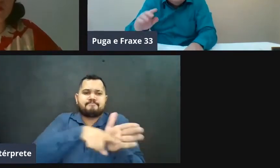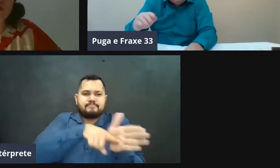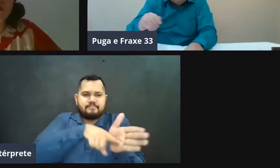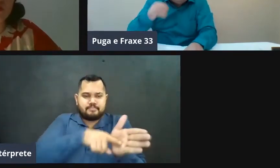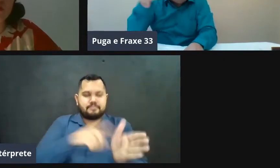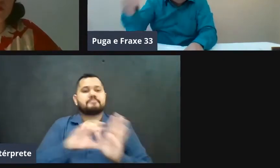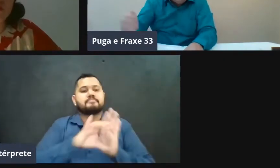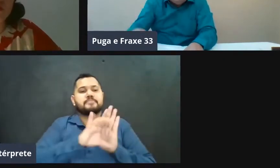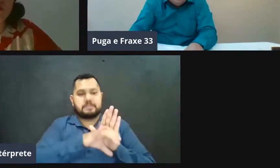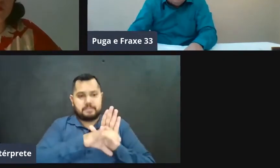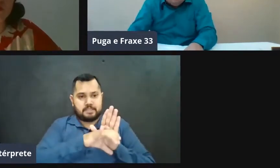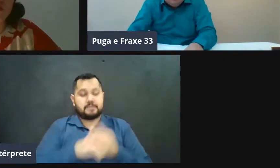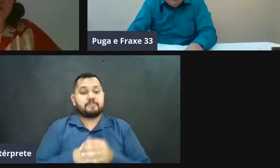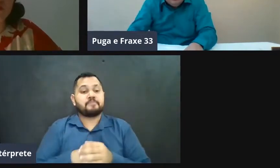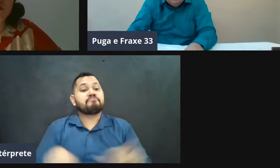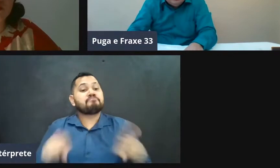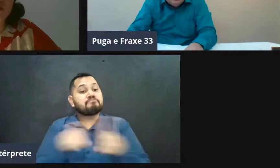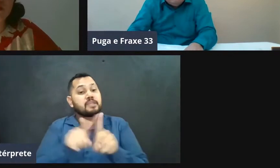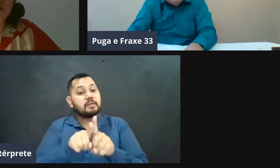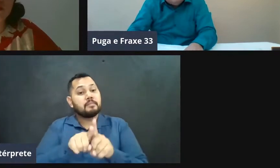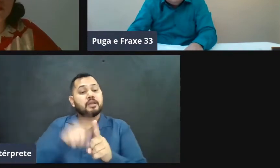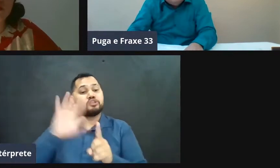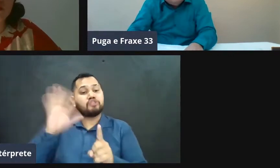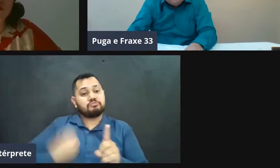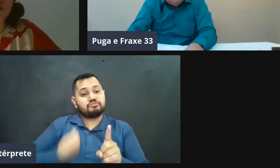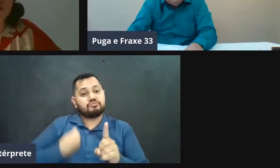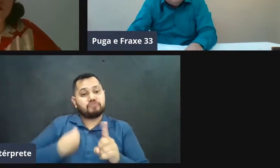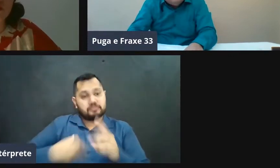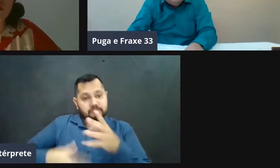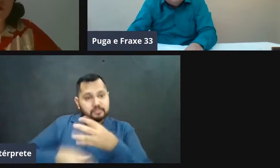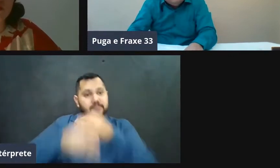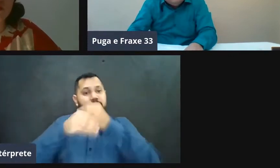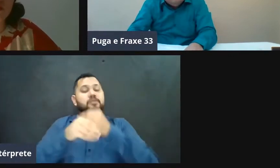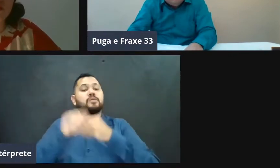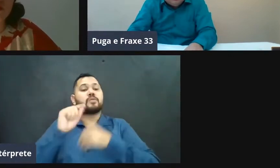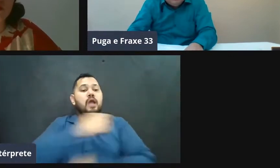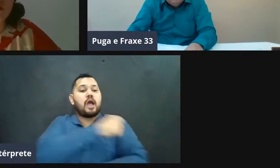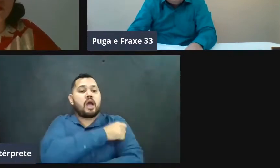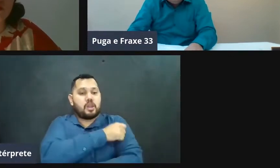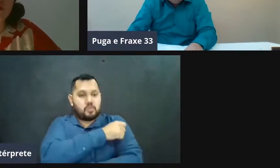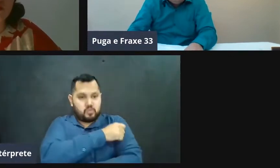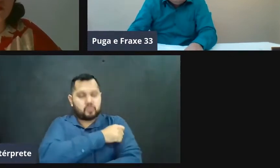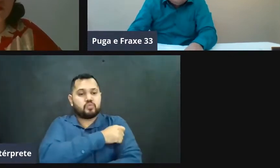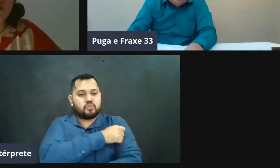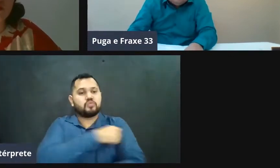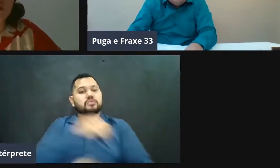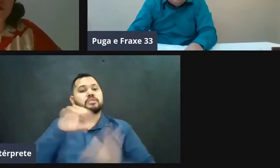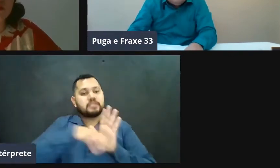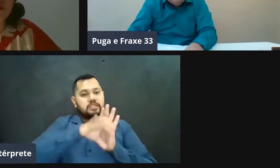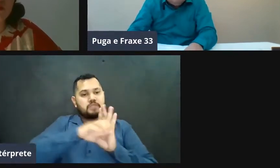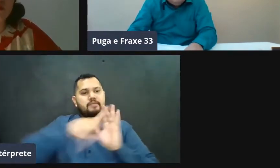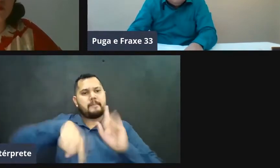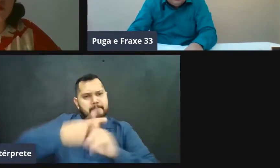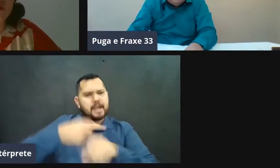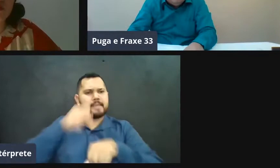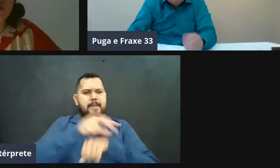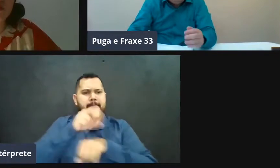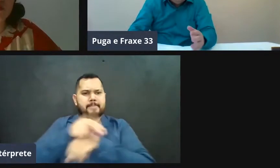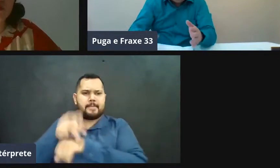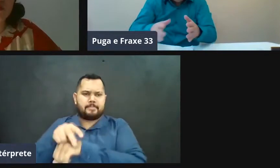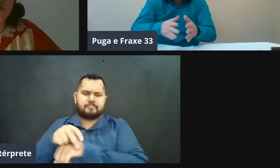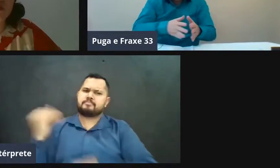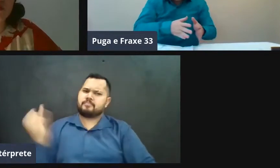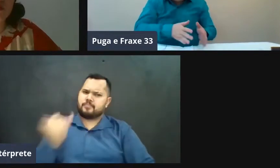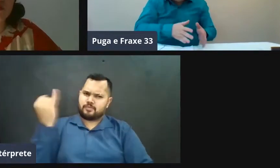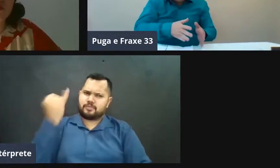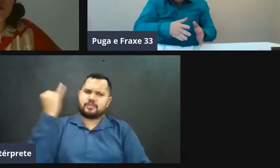Além disso, nós tivemos um incremento na participação dos alunos da iniciação científica. Isso é muito importante para a nossa universidade. Eu não estou